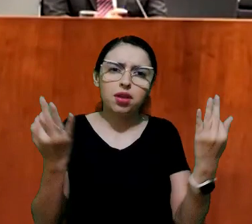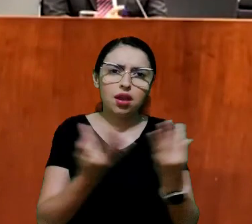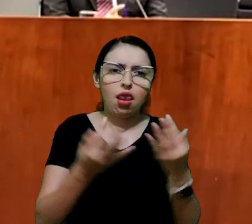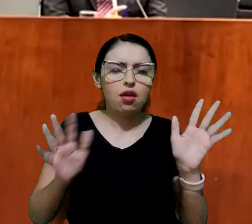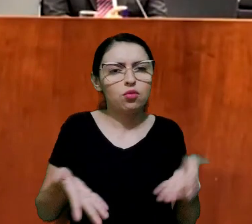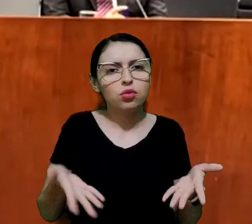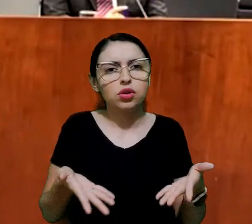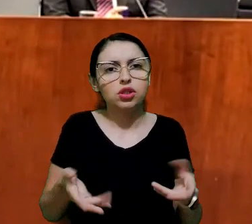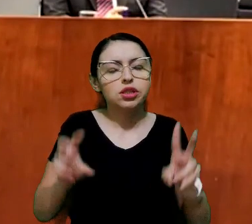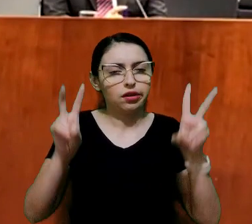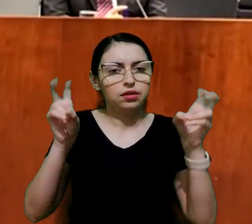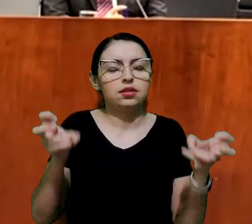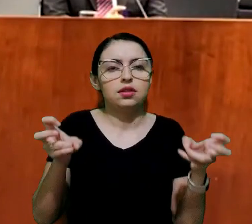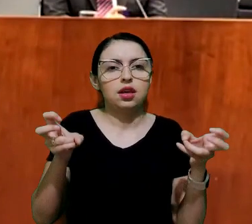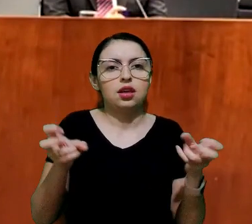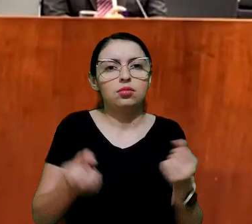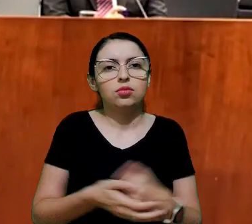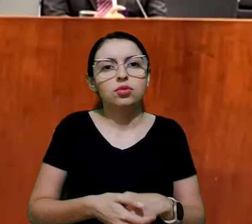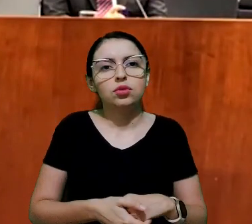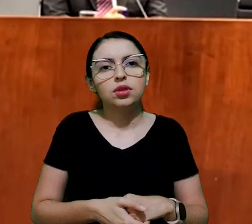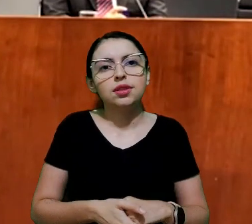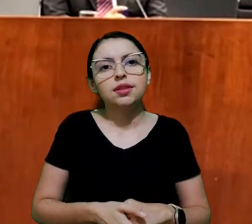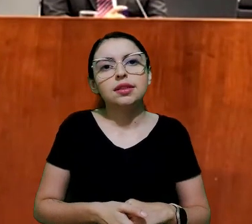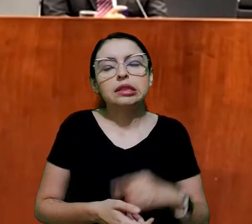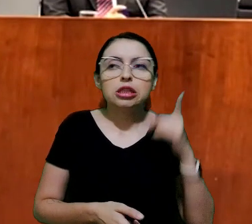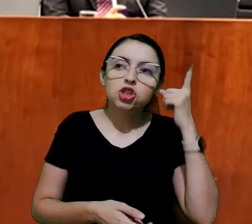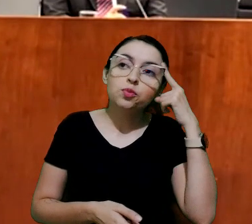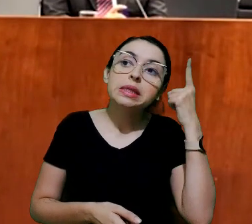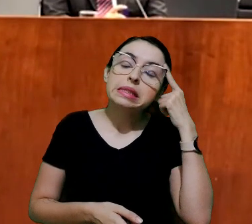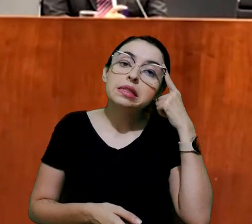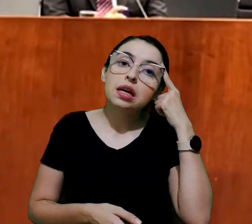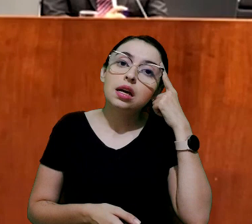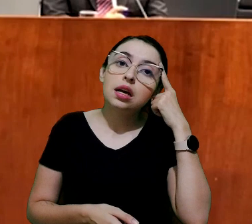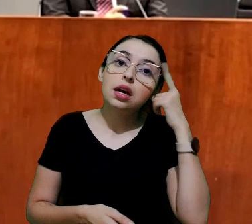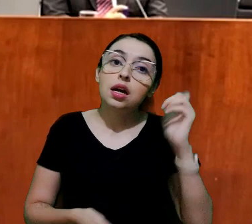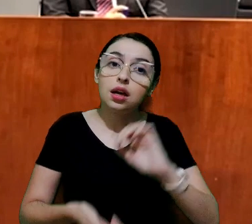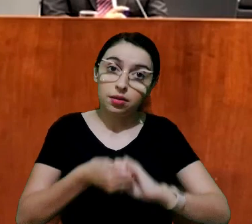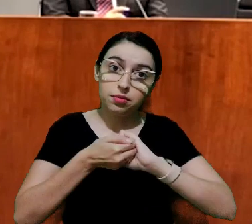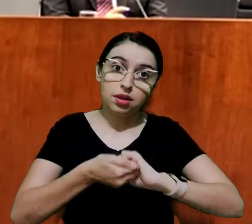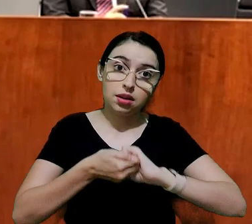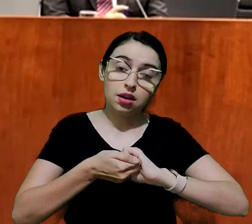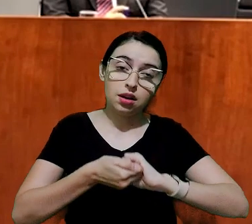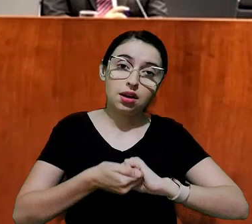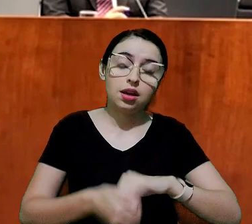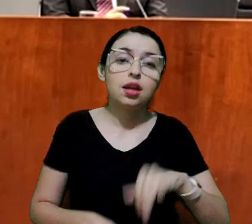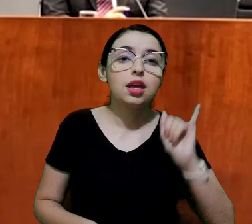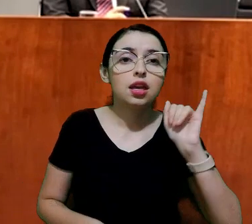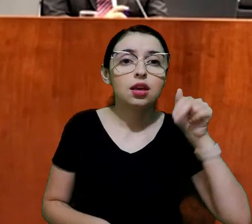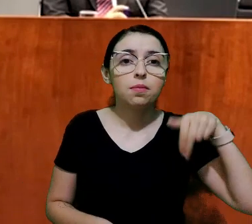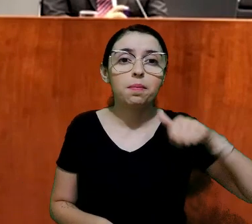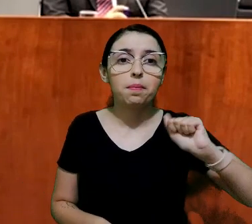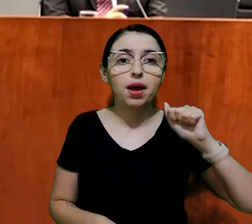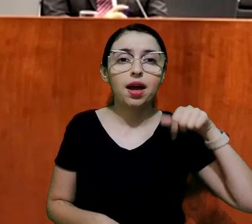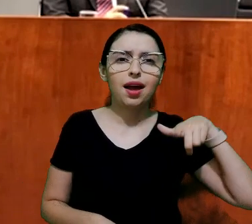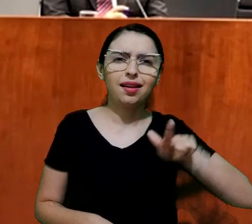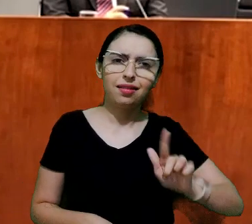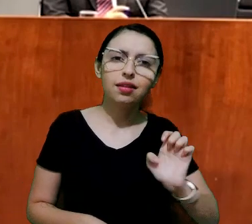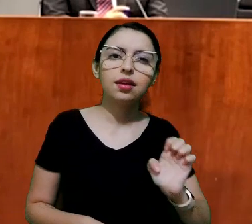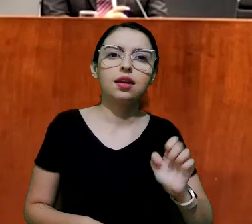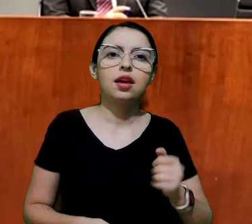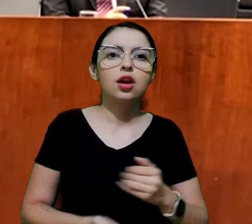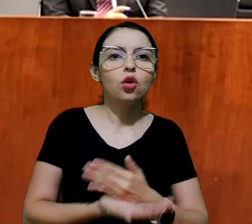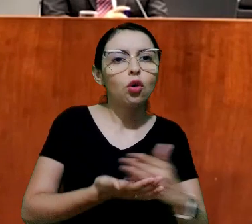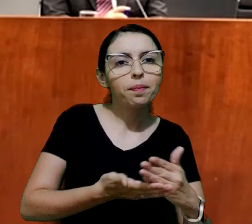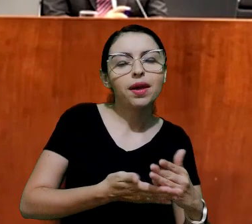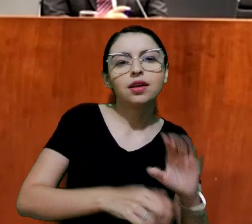temas que nós temos que sempre refletir. E gostaria de cumprimentar a EMAG pela iniciativa desse curso, né, de